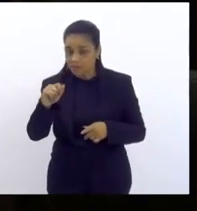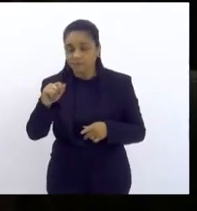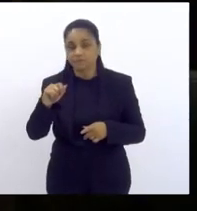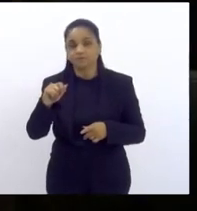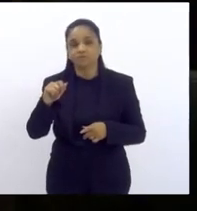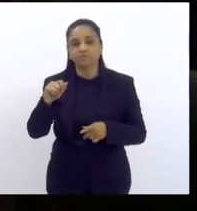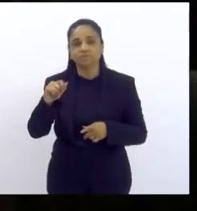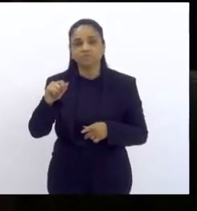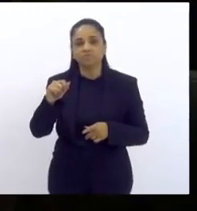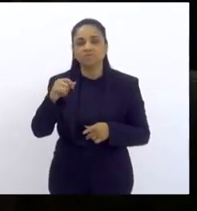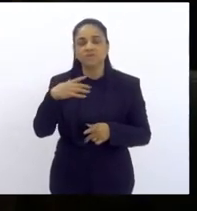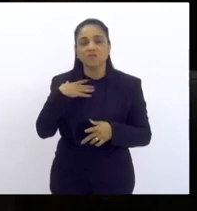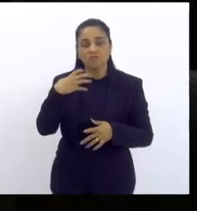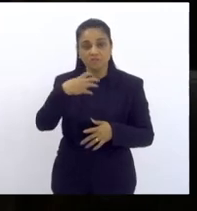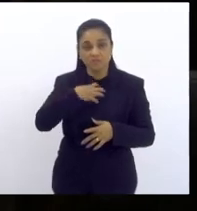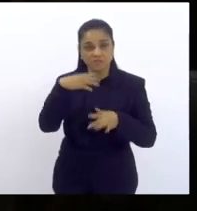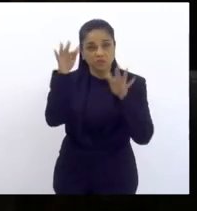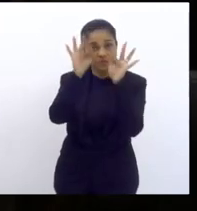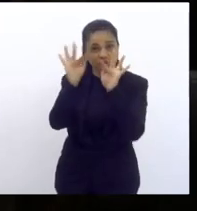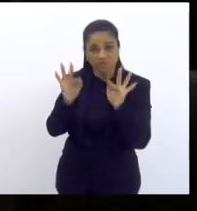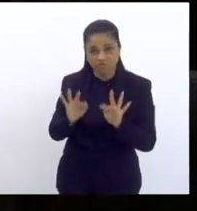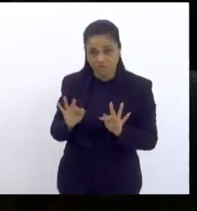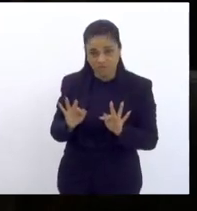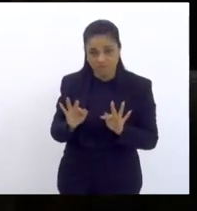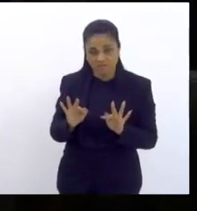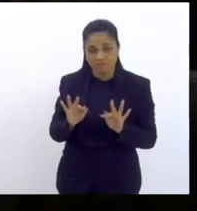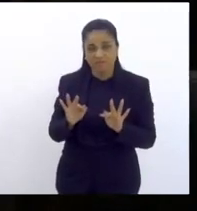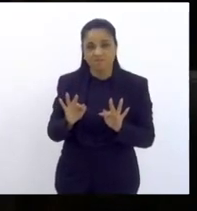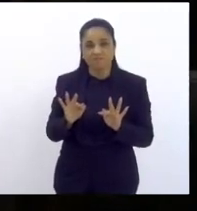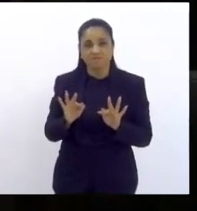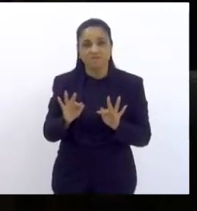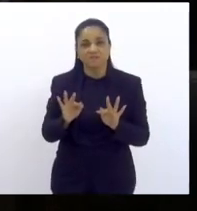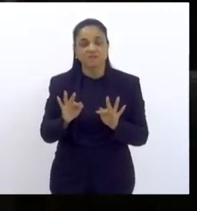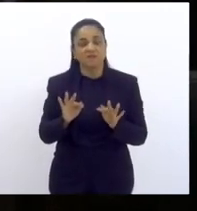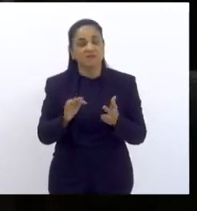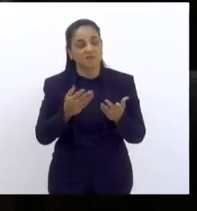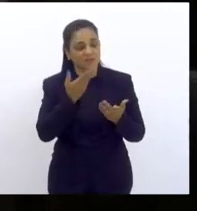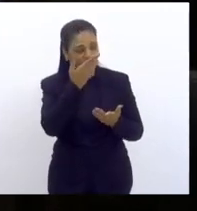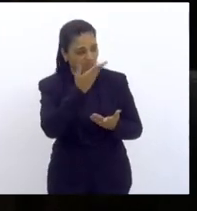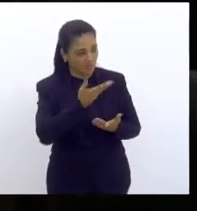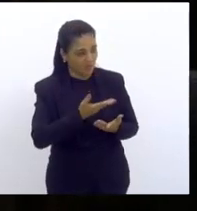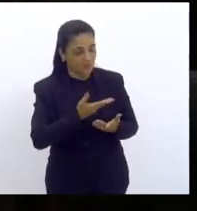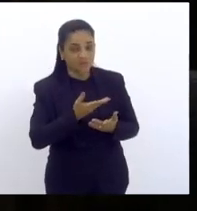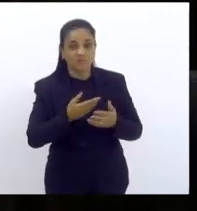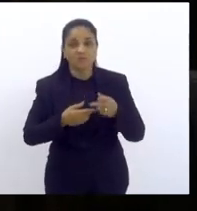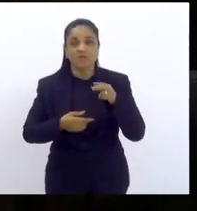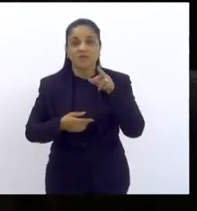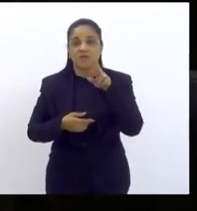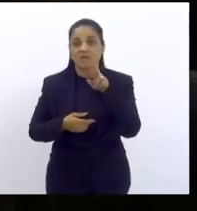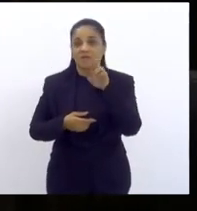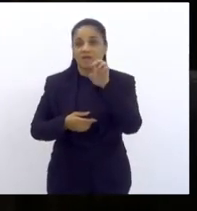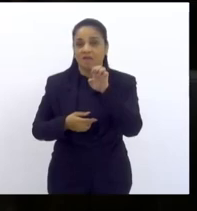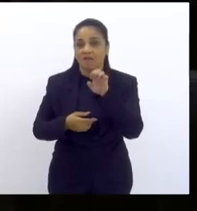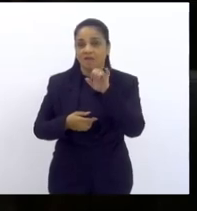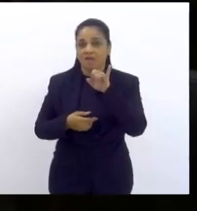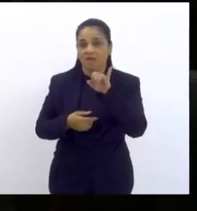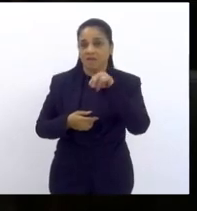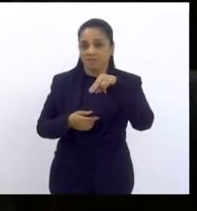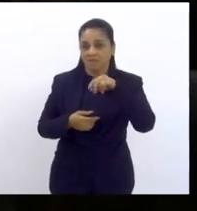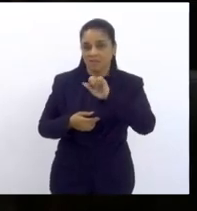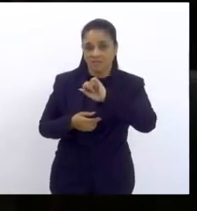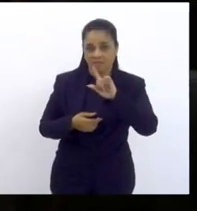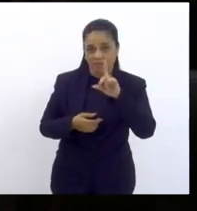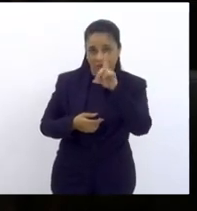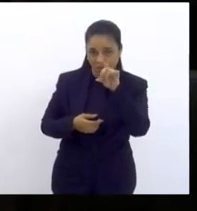e fico bastante feliz com isso né a nossa querida Também Reinaldo sempre olhou